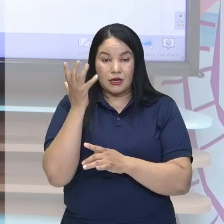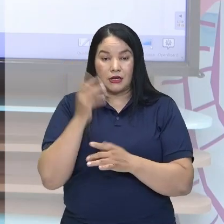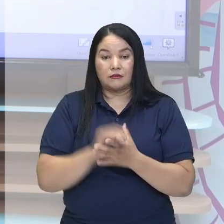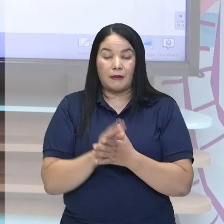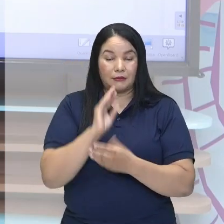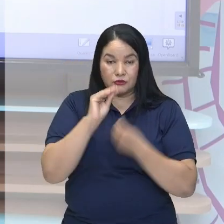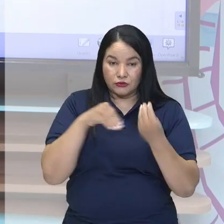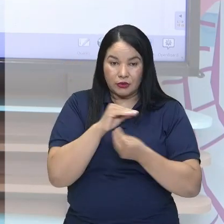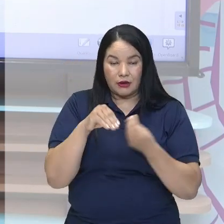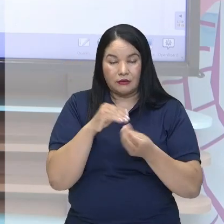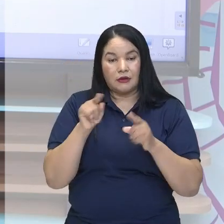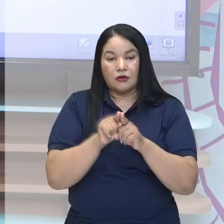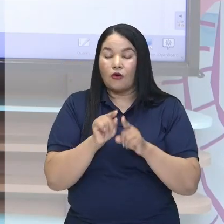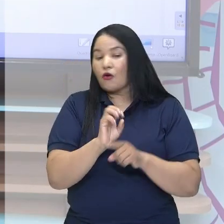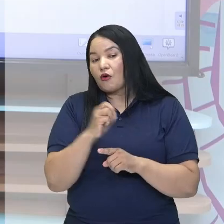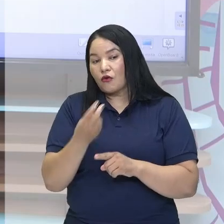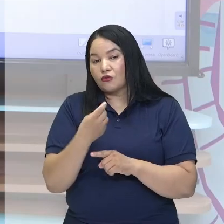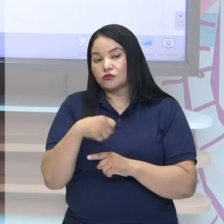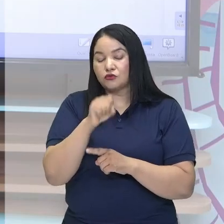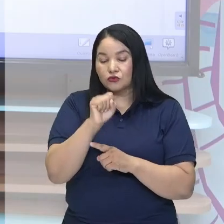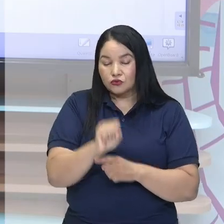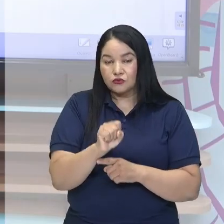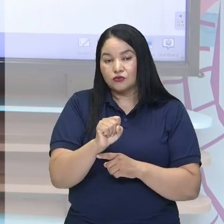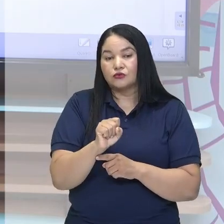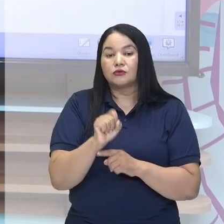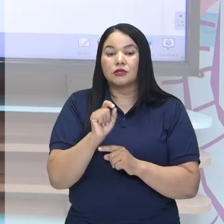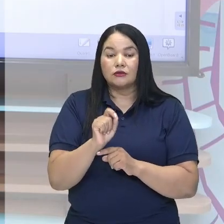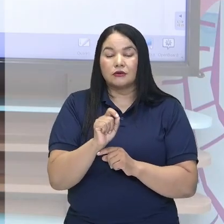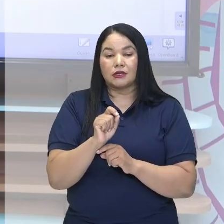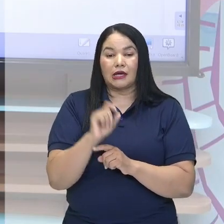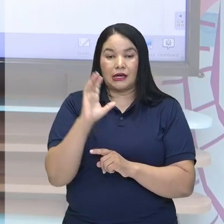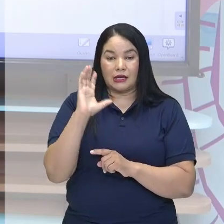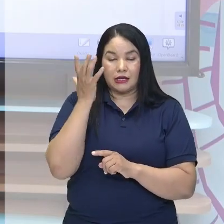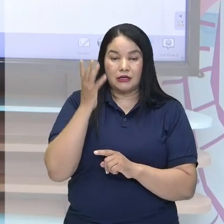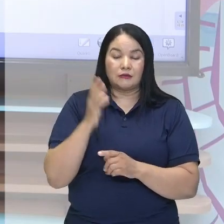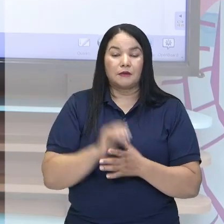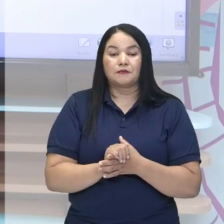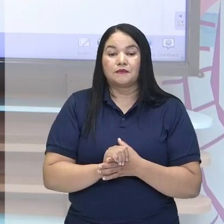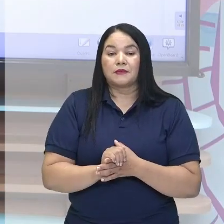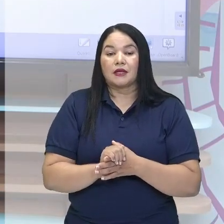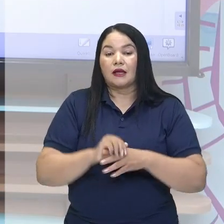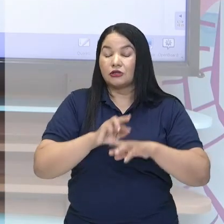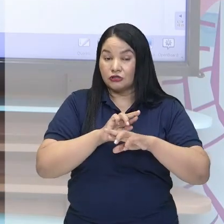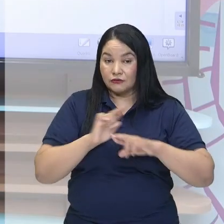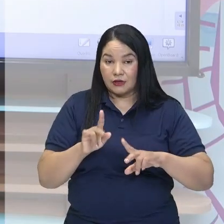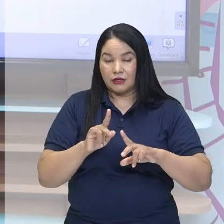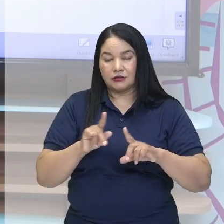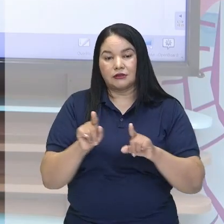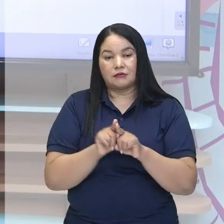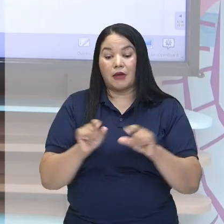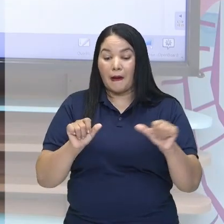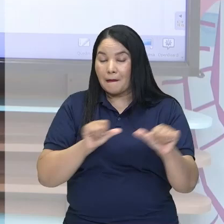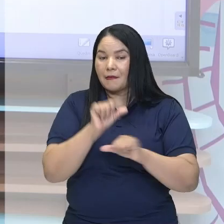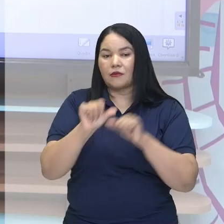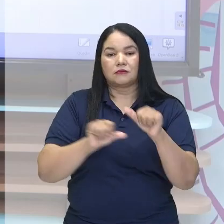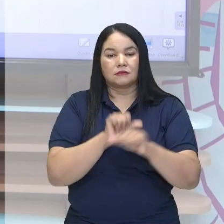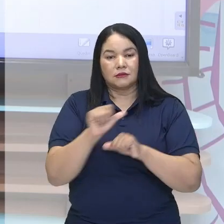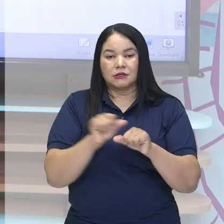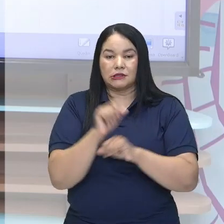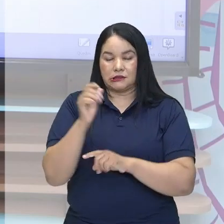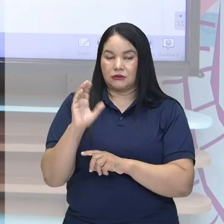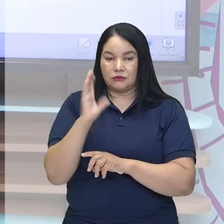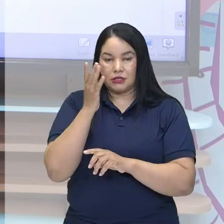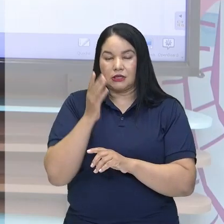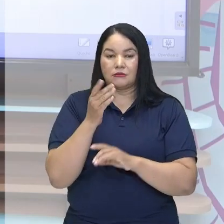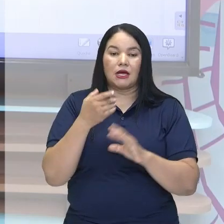Está mais ao sul do Brasil, onde a gente já tem um clima subtropical. Então, essas mudanças climáticas, as